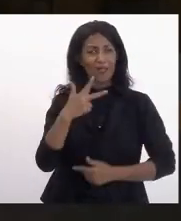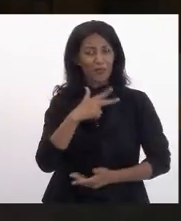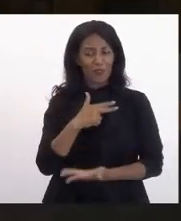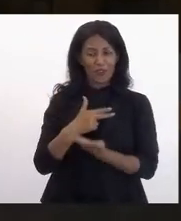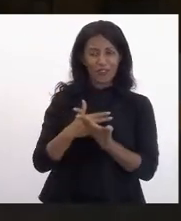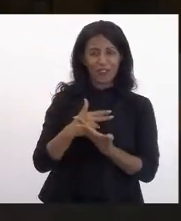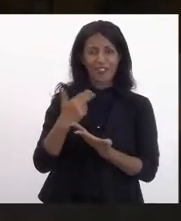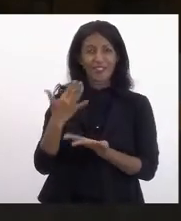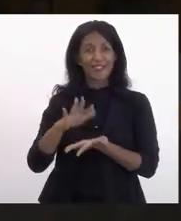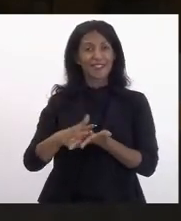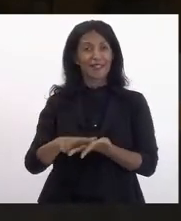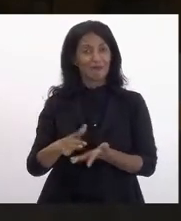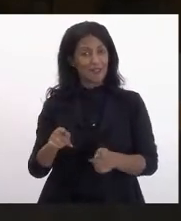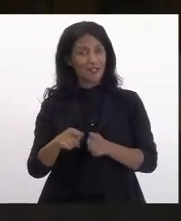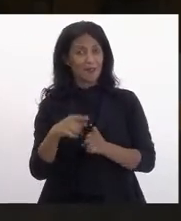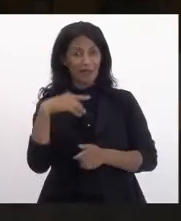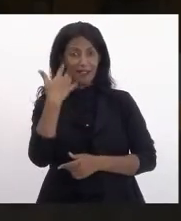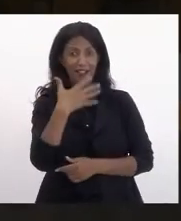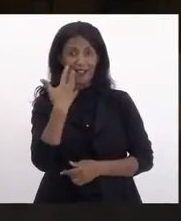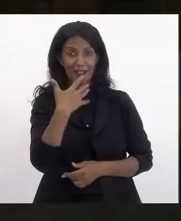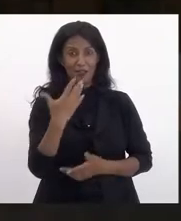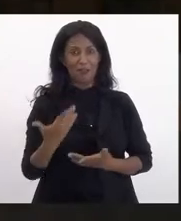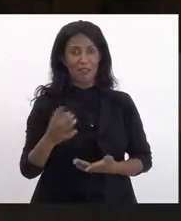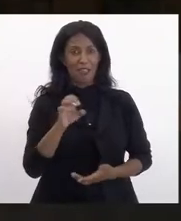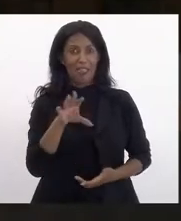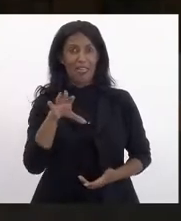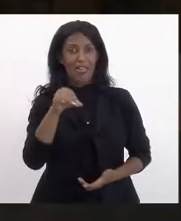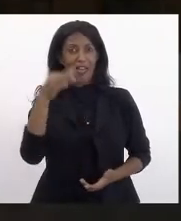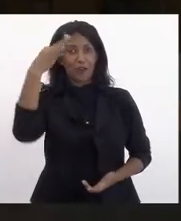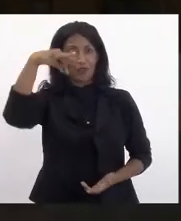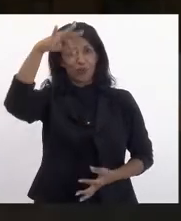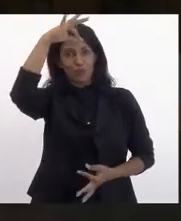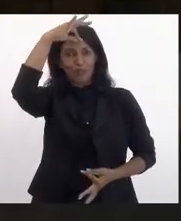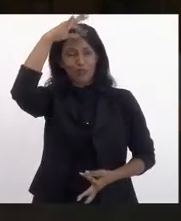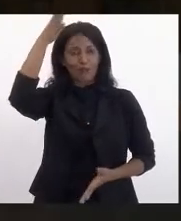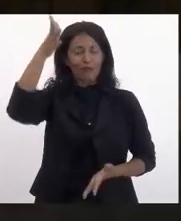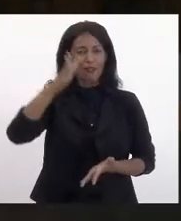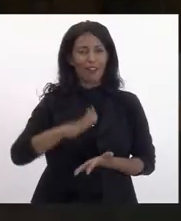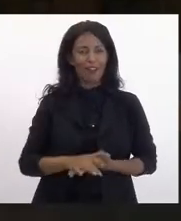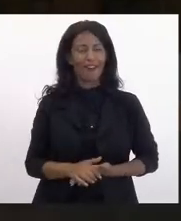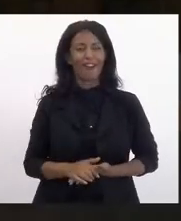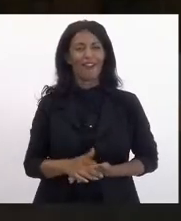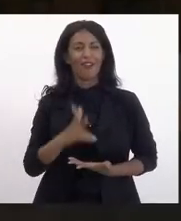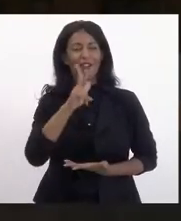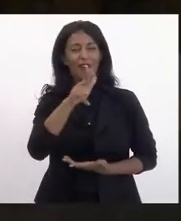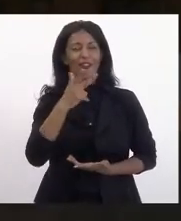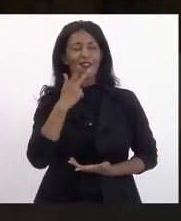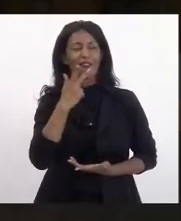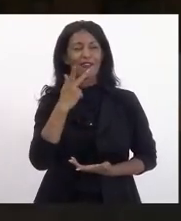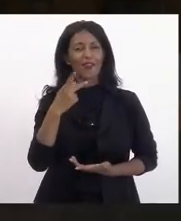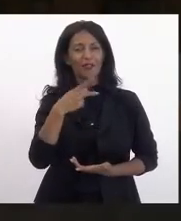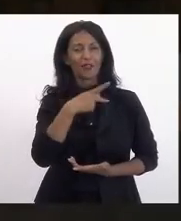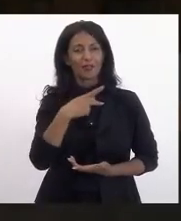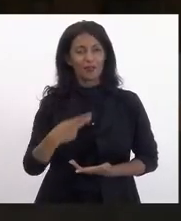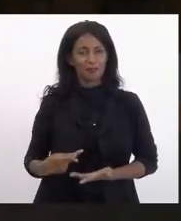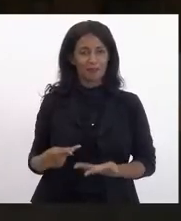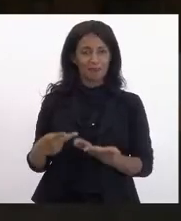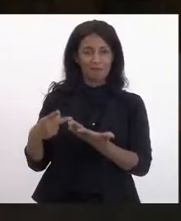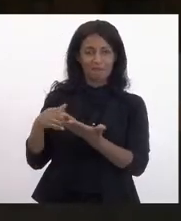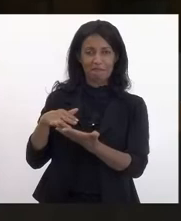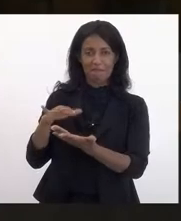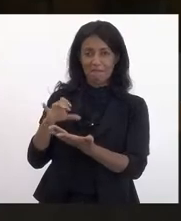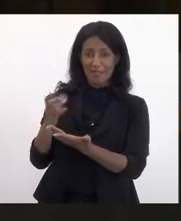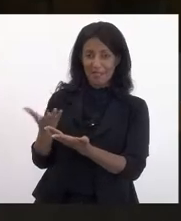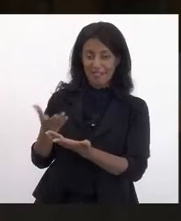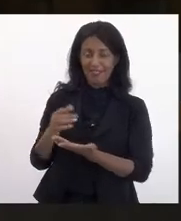sambista também, e cantora, eco-espiritual cantora, como diz o nosso presidente Carlos Mink. Então, só a